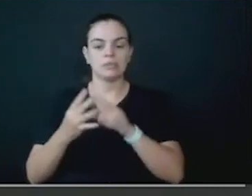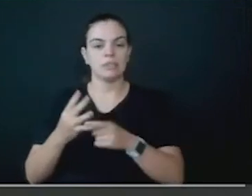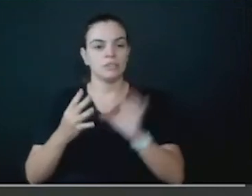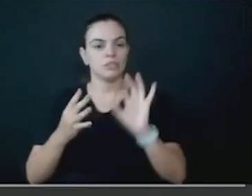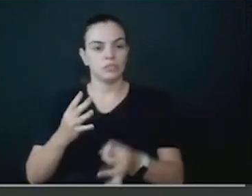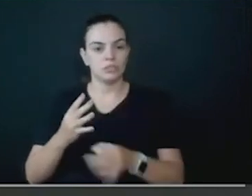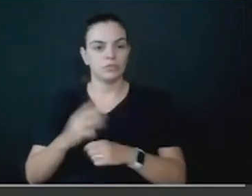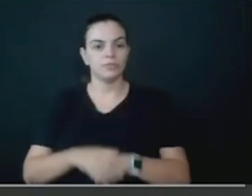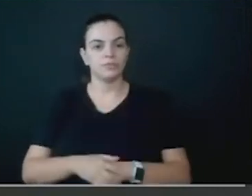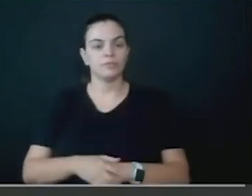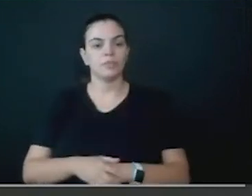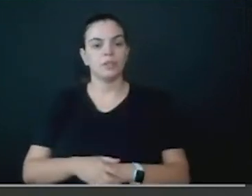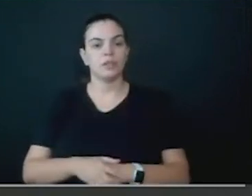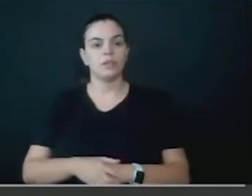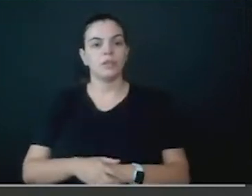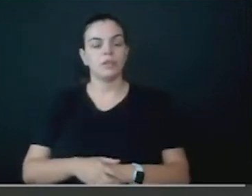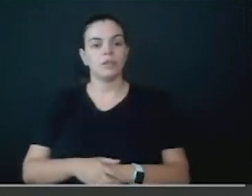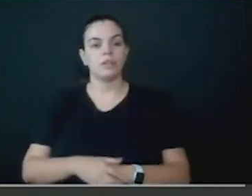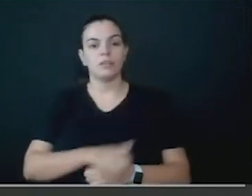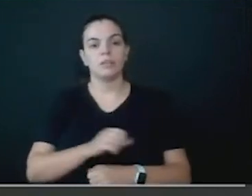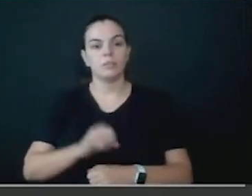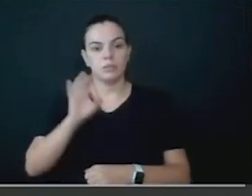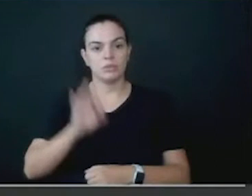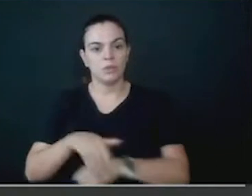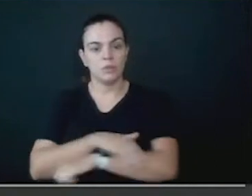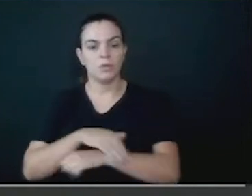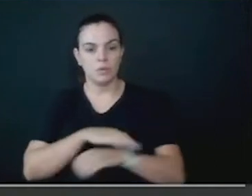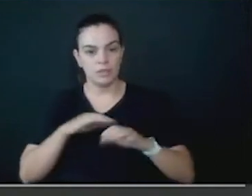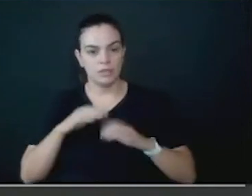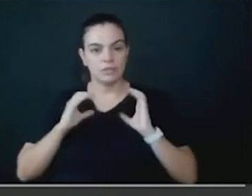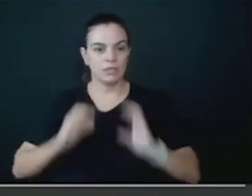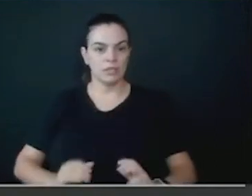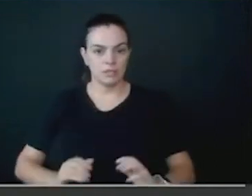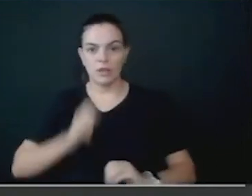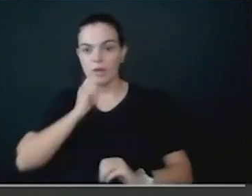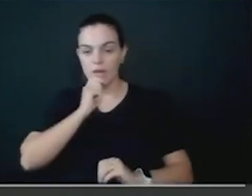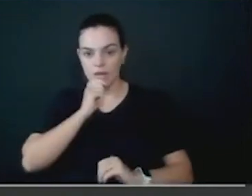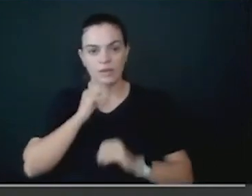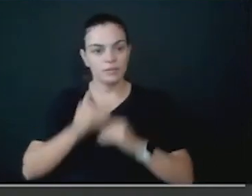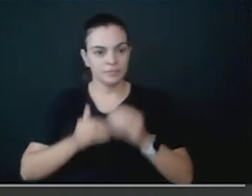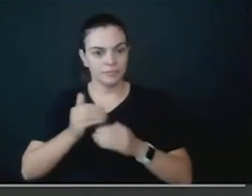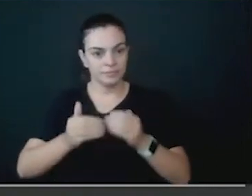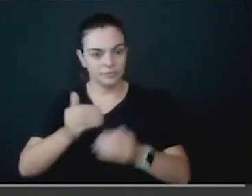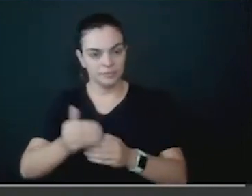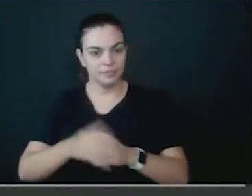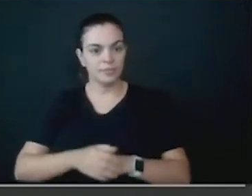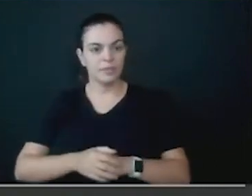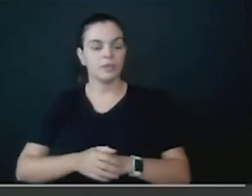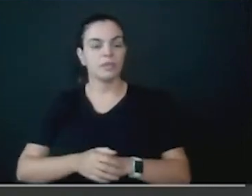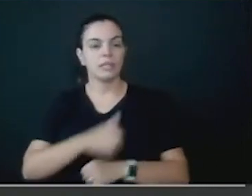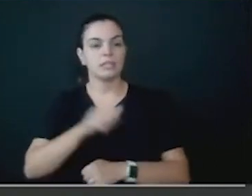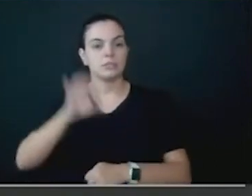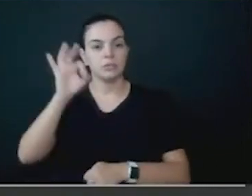recebam investimentos, a gente está com 44%, com bastante coisa em andamento ainda. Viabilizar 100% da entrega dos produtos